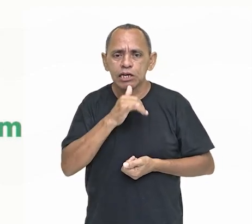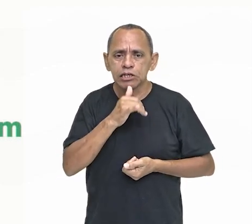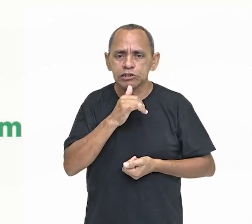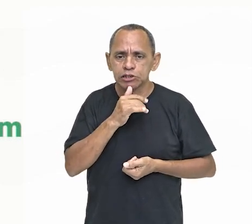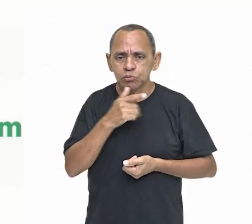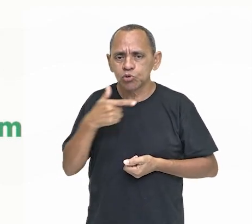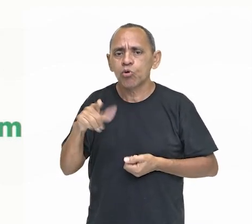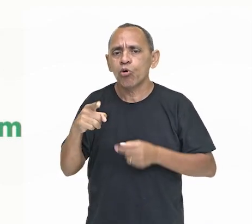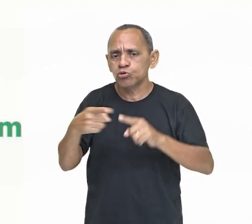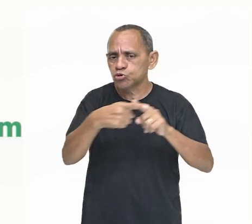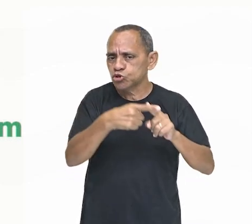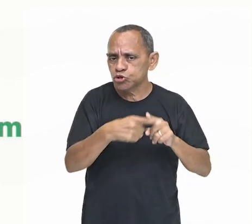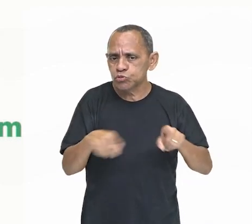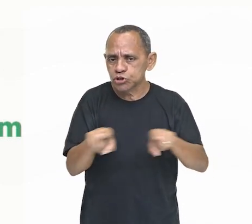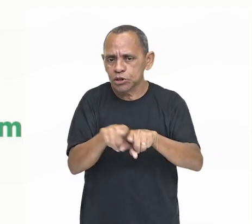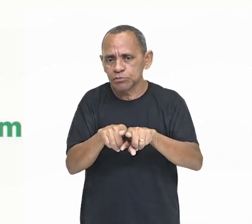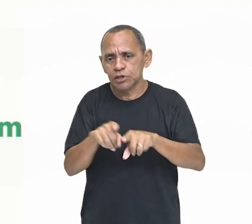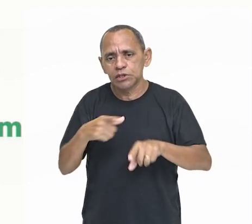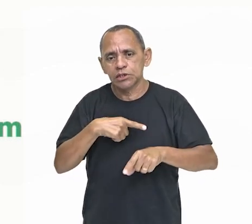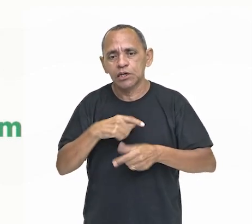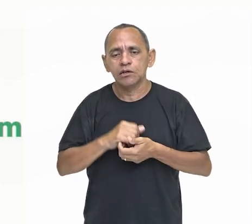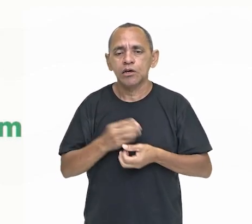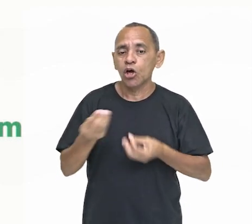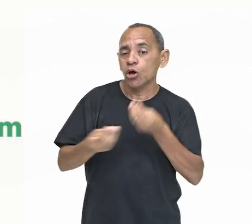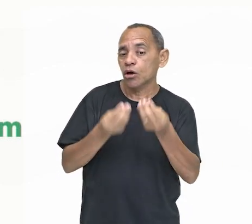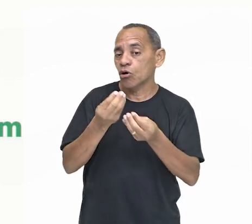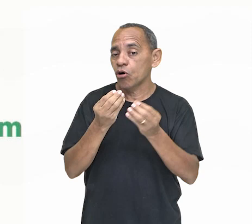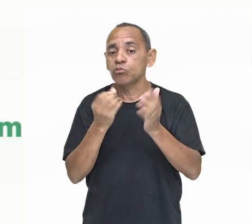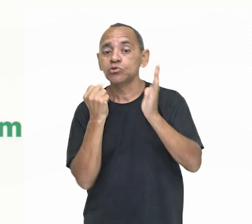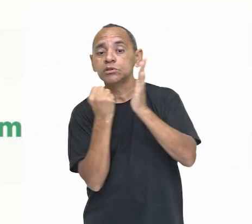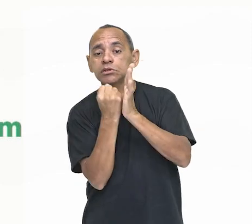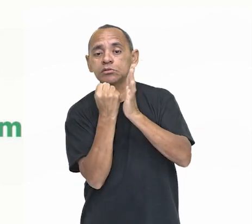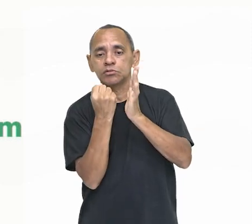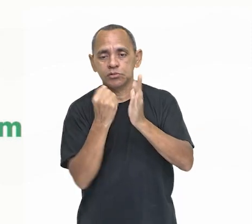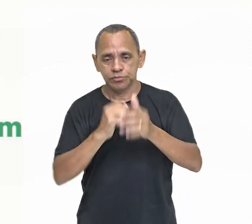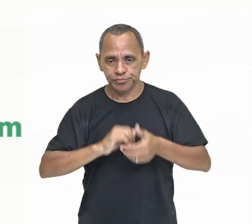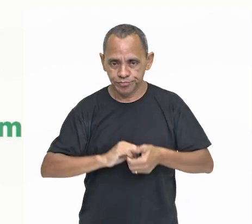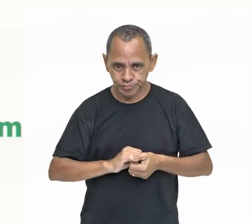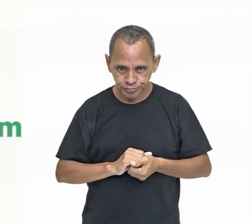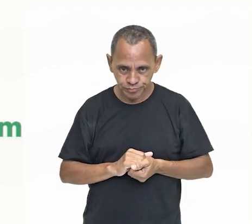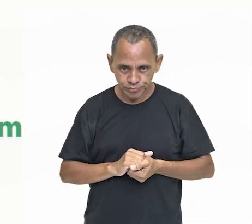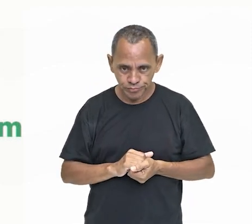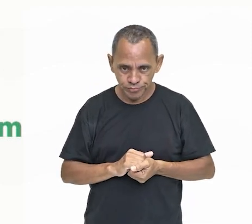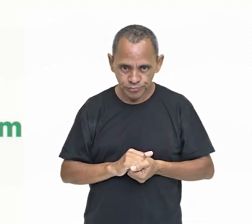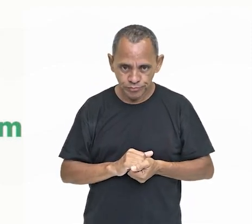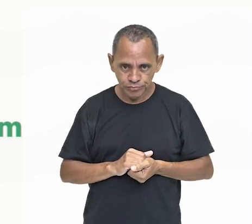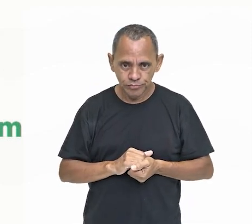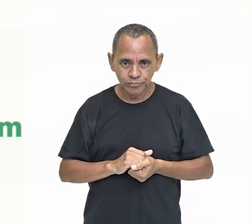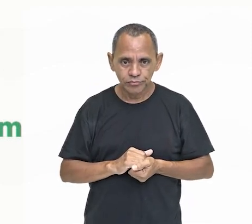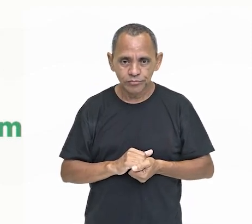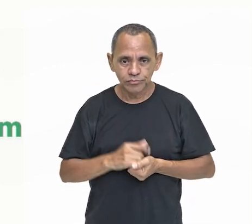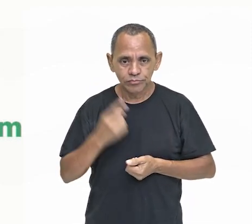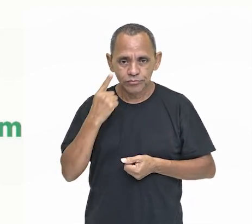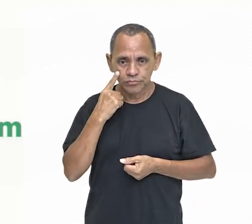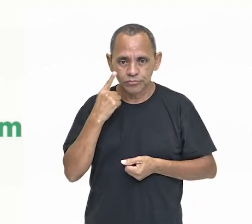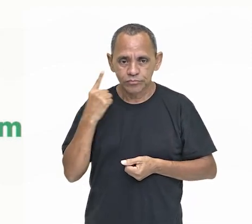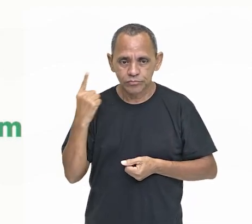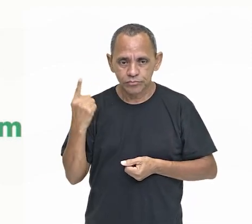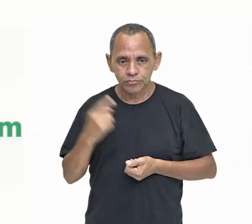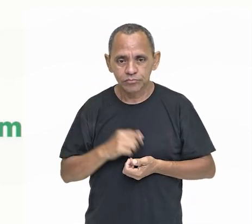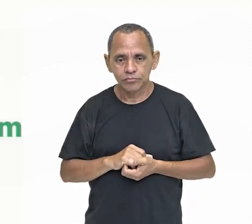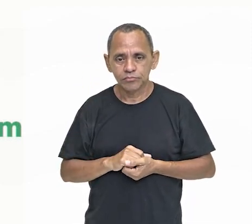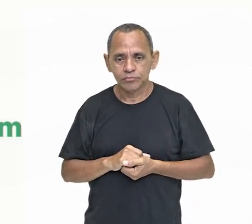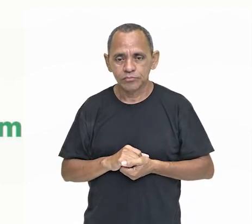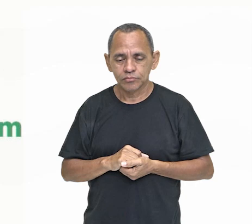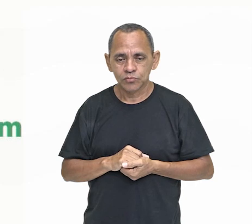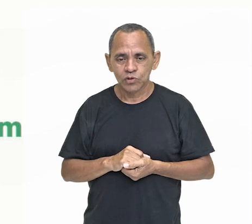são ou qual é o símbolo dos resistores. Você tem um exemplo aqui,